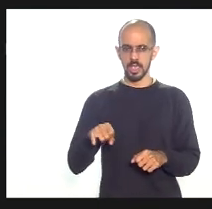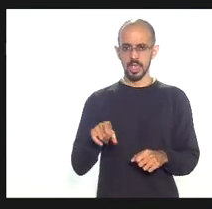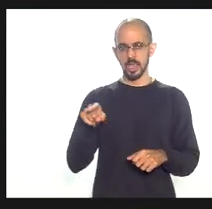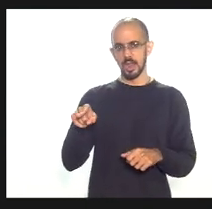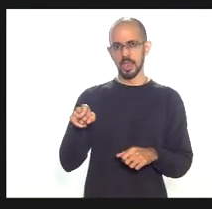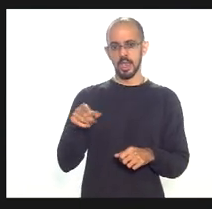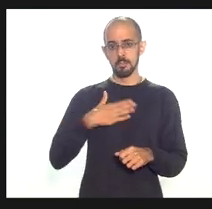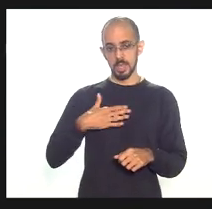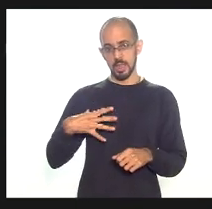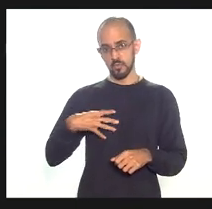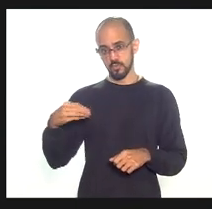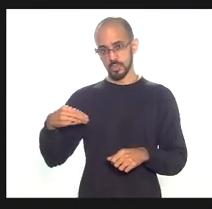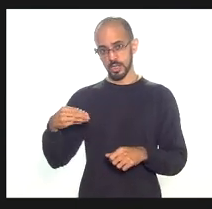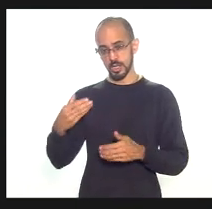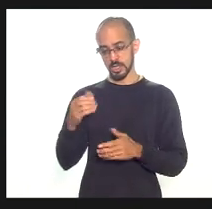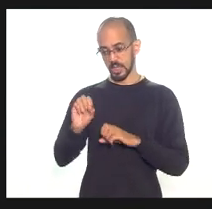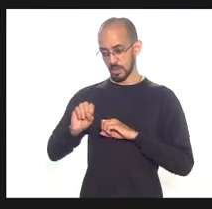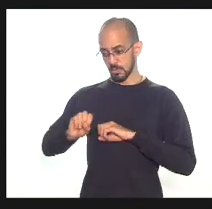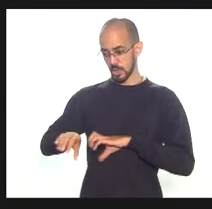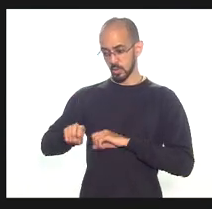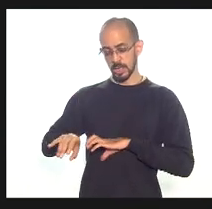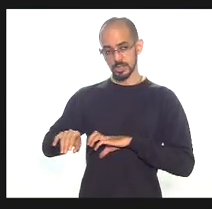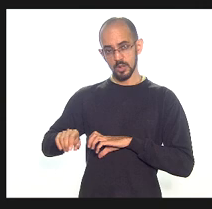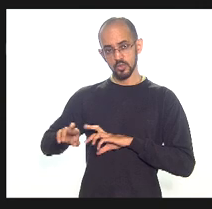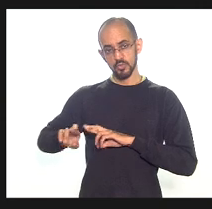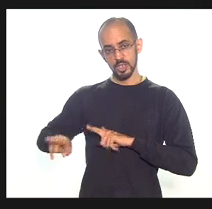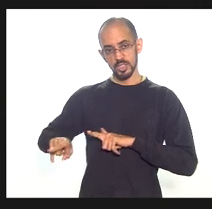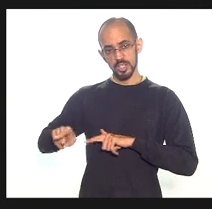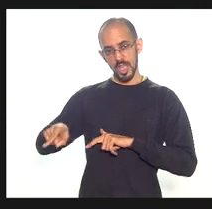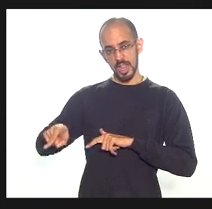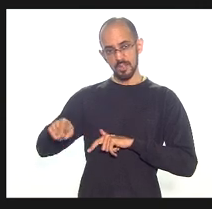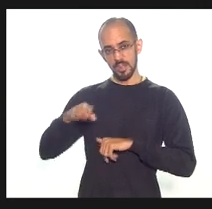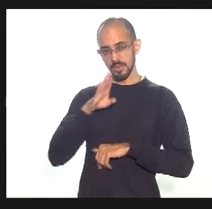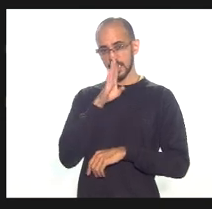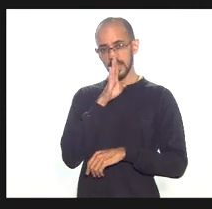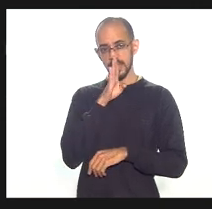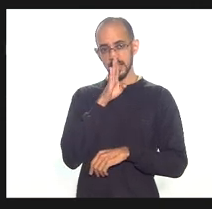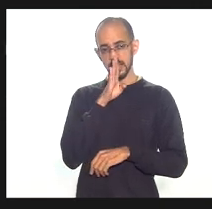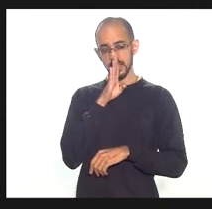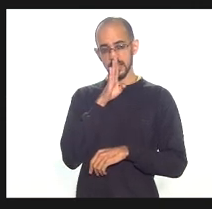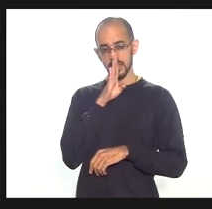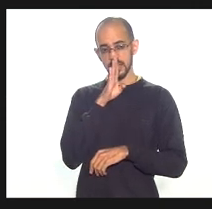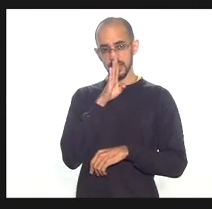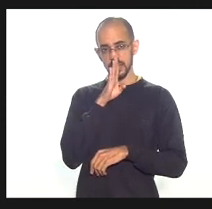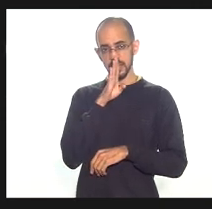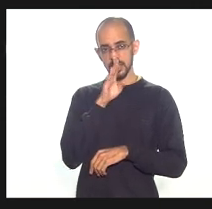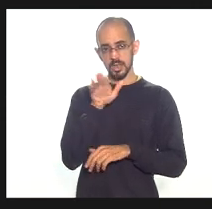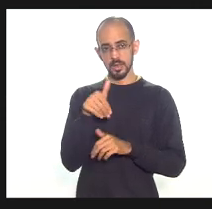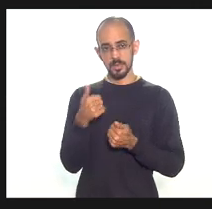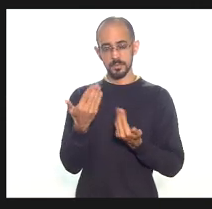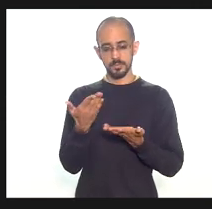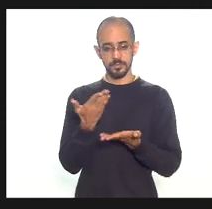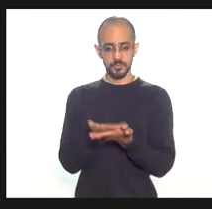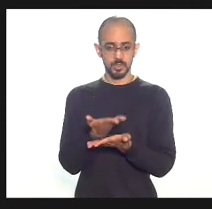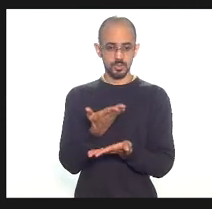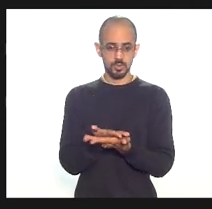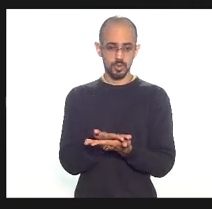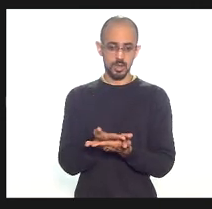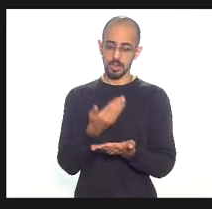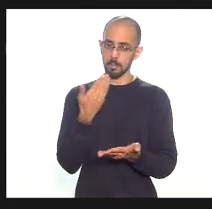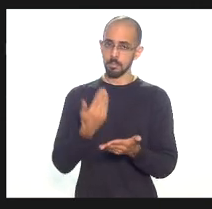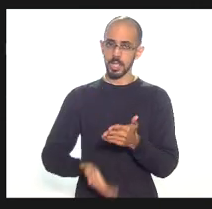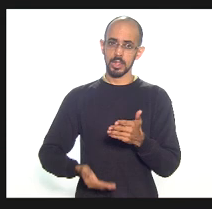filha que tem uma criação contrária é ela que vai ficar amordaçada mediante a tudo isso a escola está perdendo a sua